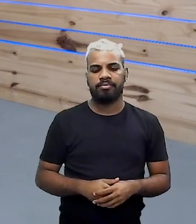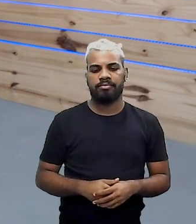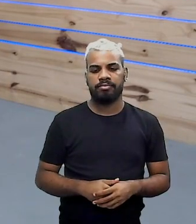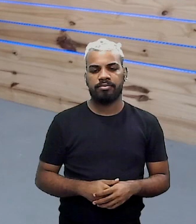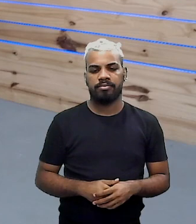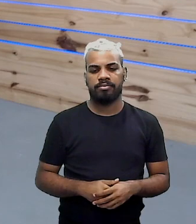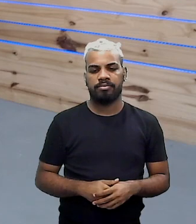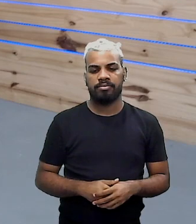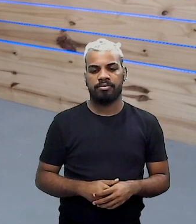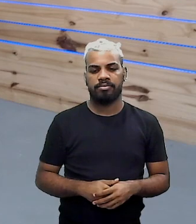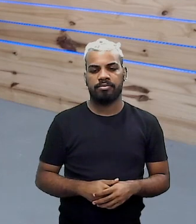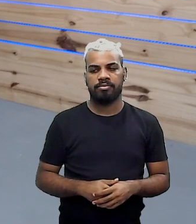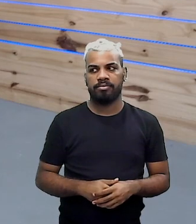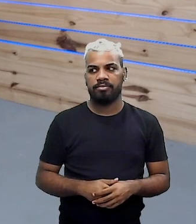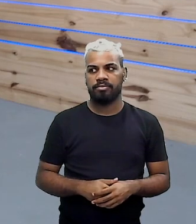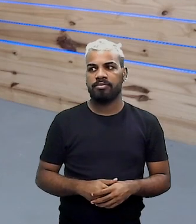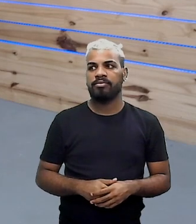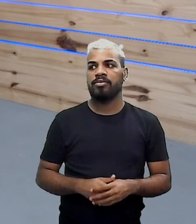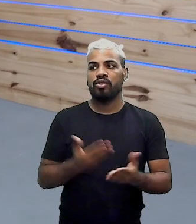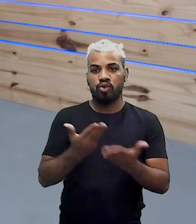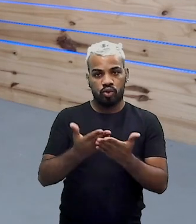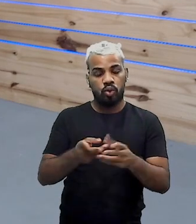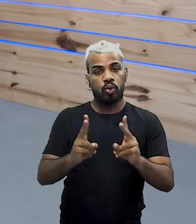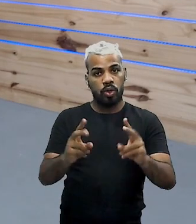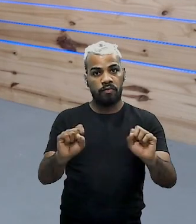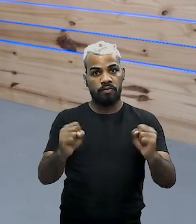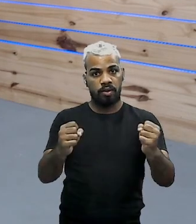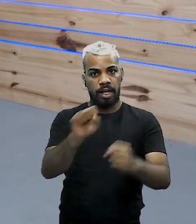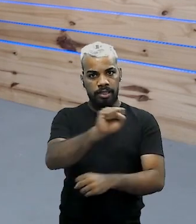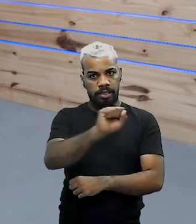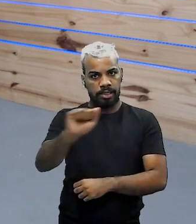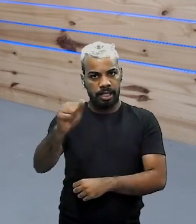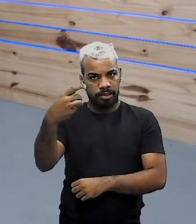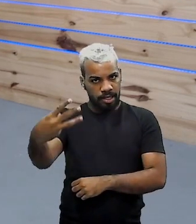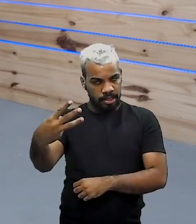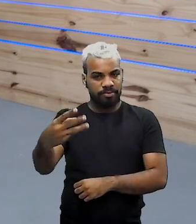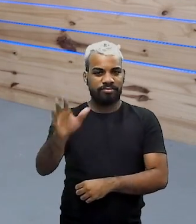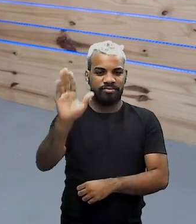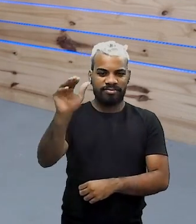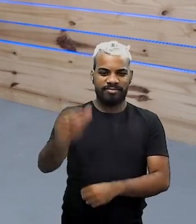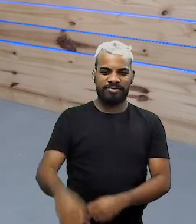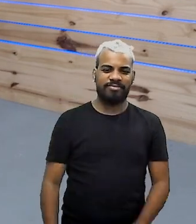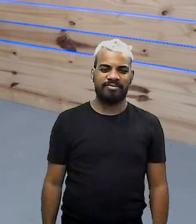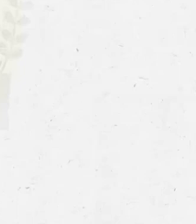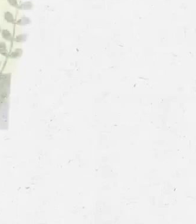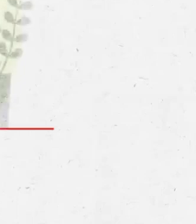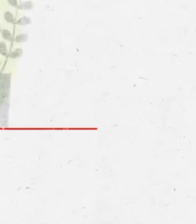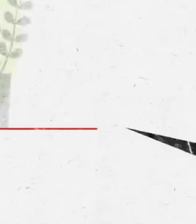See you the next class. Continue os estudos firme e forte para o SSA 3. Bye, bye.